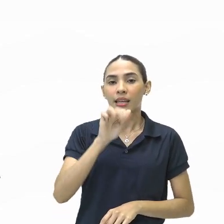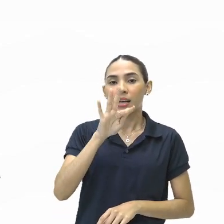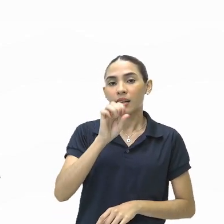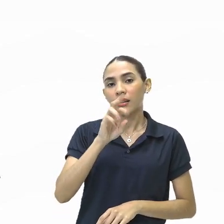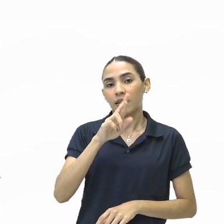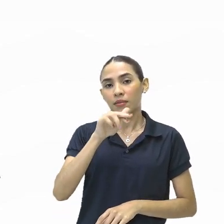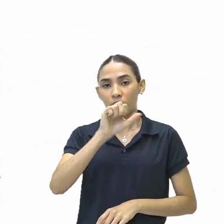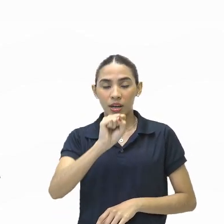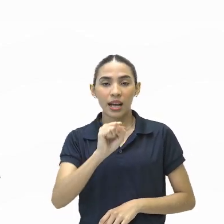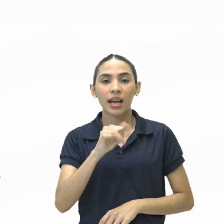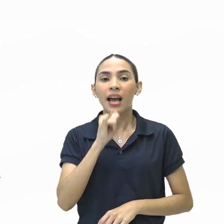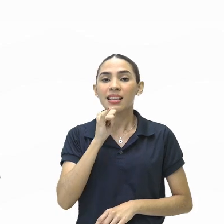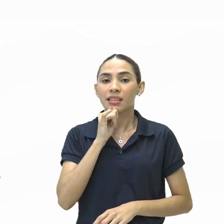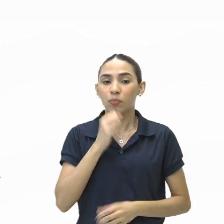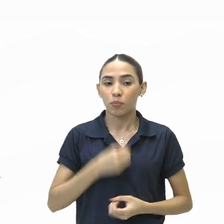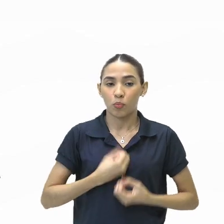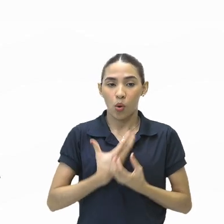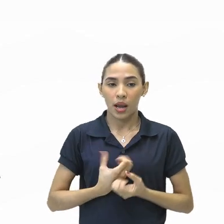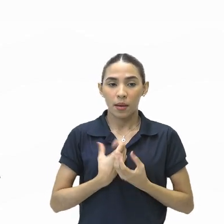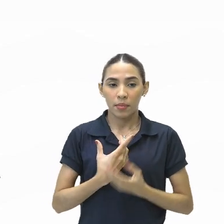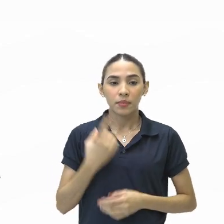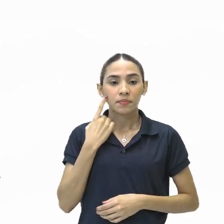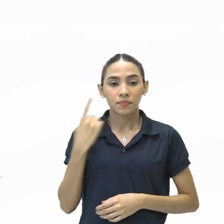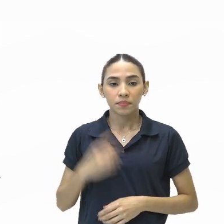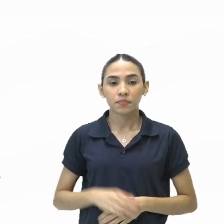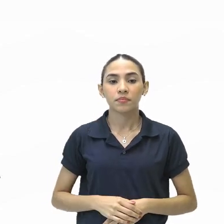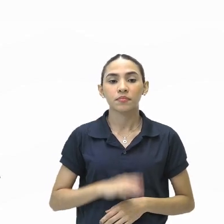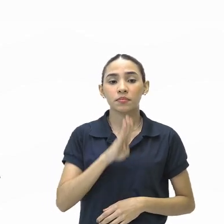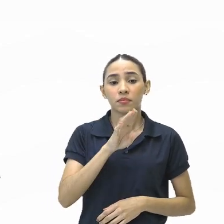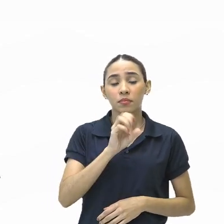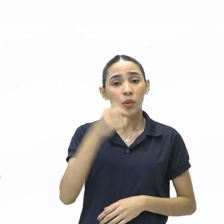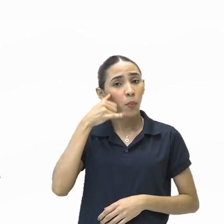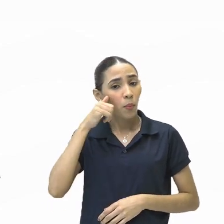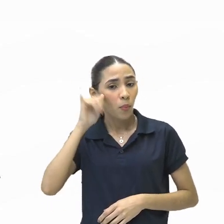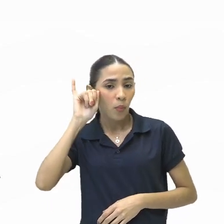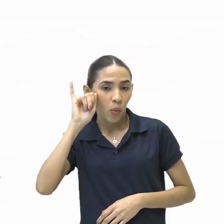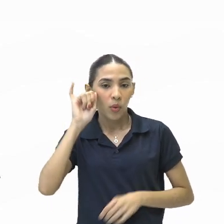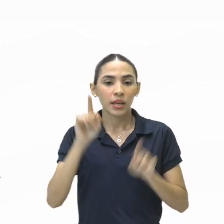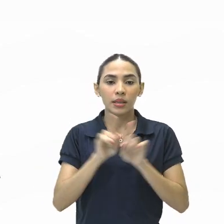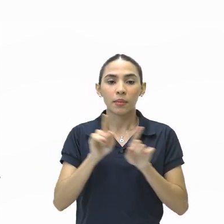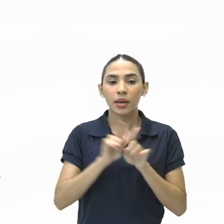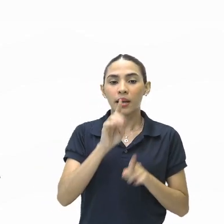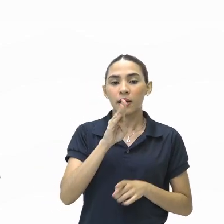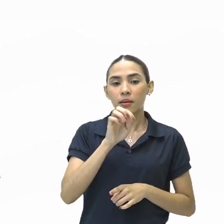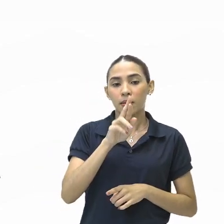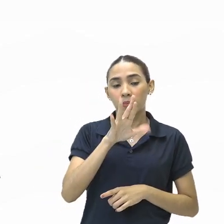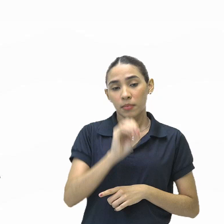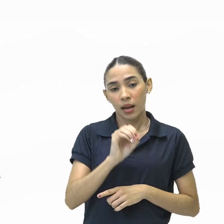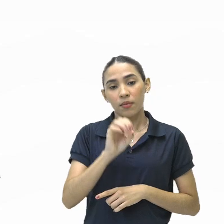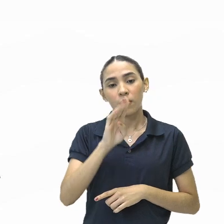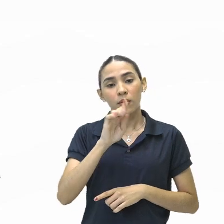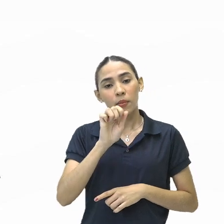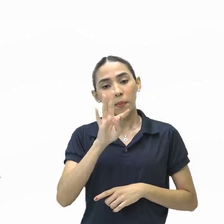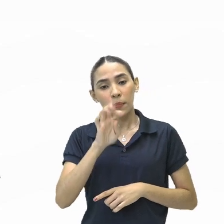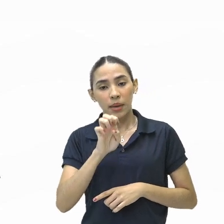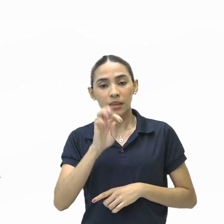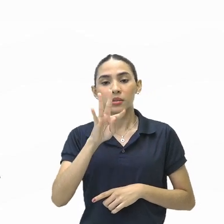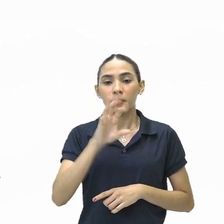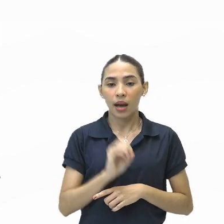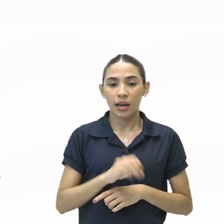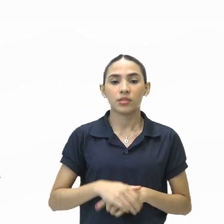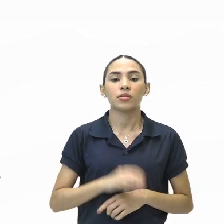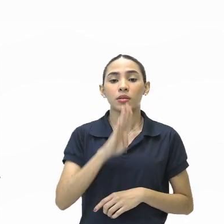o burrinho pedrez, boi bem bravo bate baixo, bota baba,